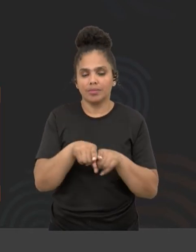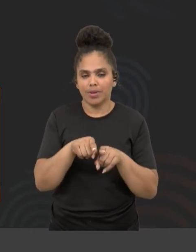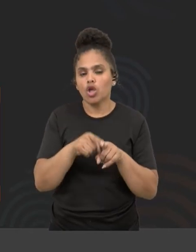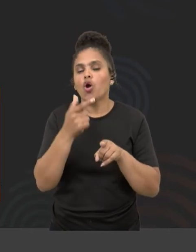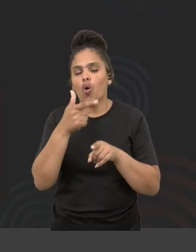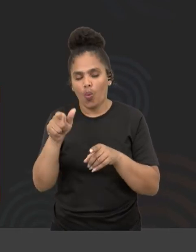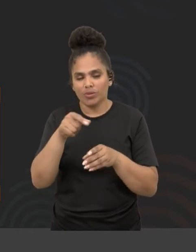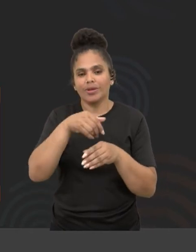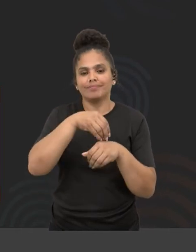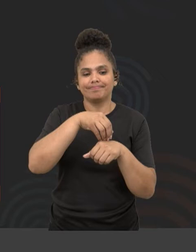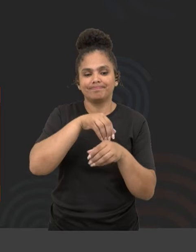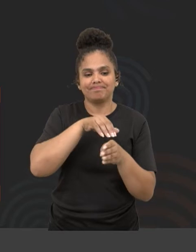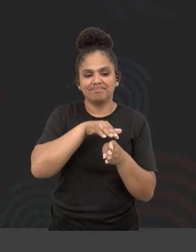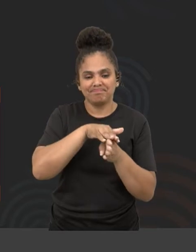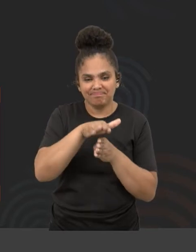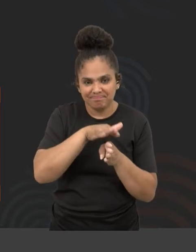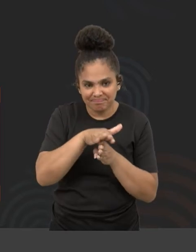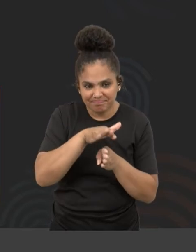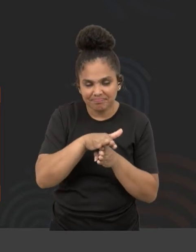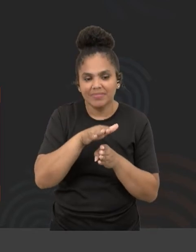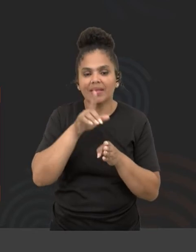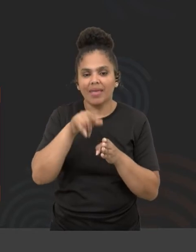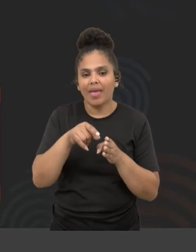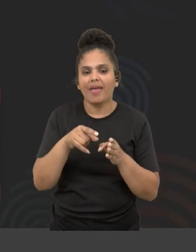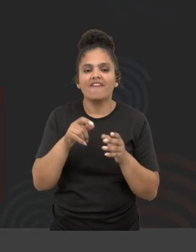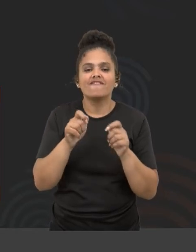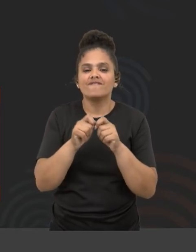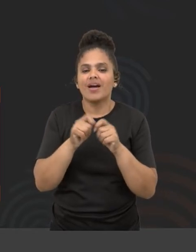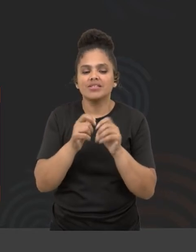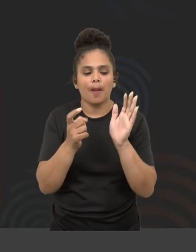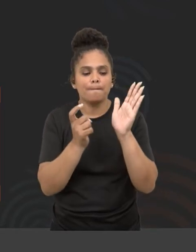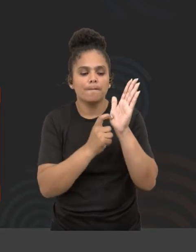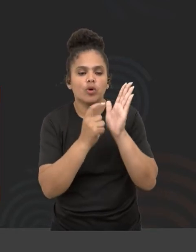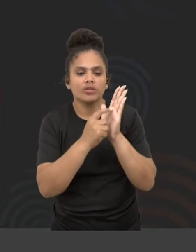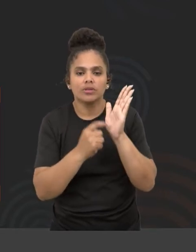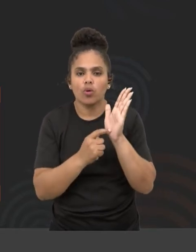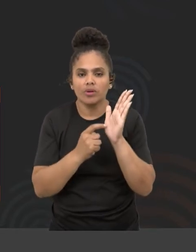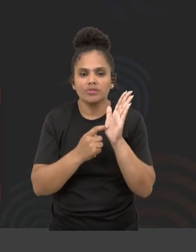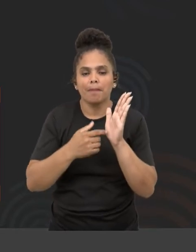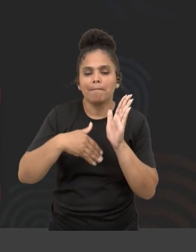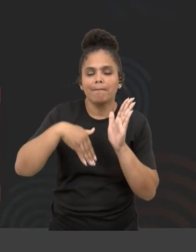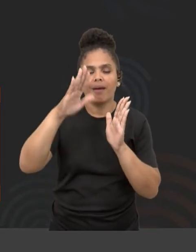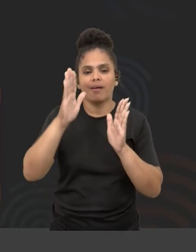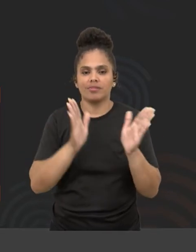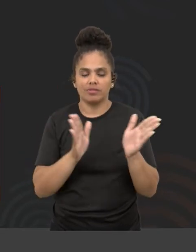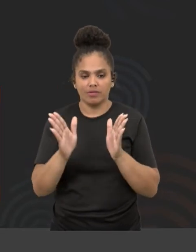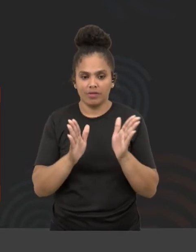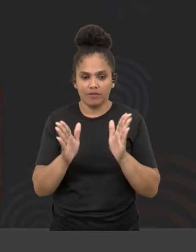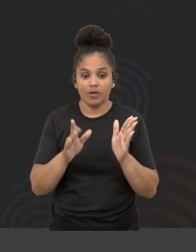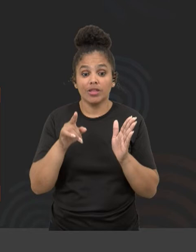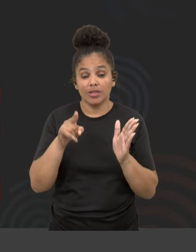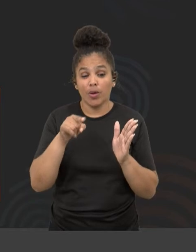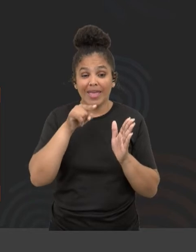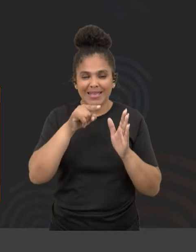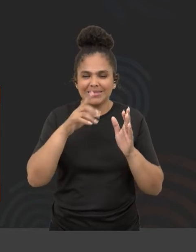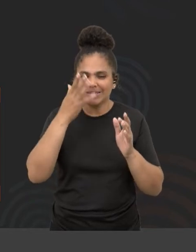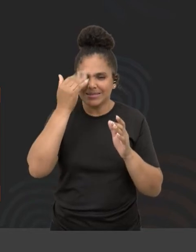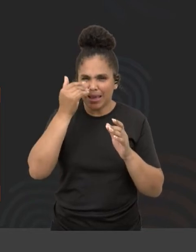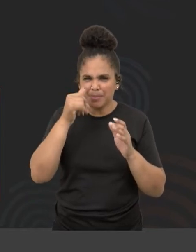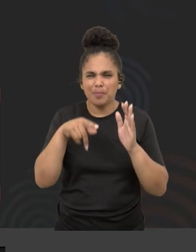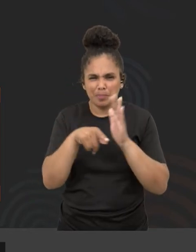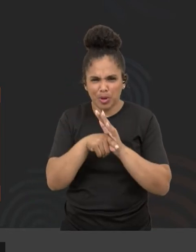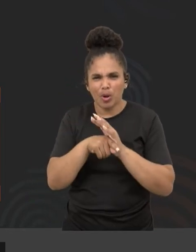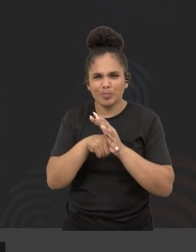é construa botões acessíveis. Meus exemplos que eu trago aqui é aquele cabeçalho